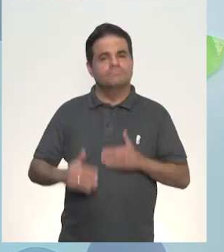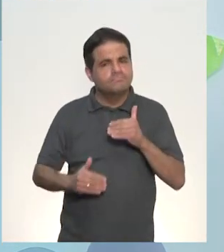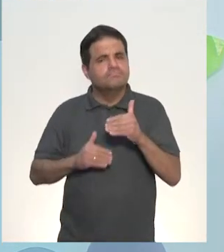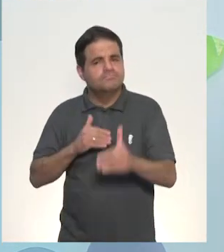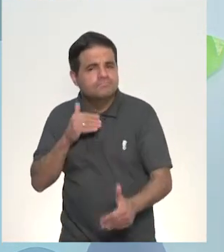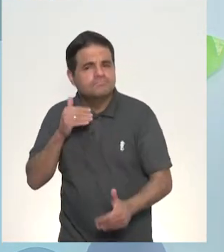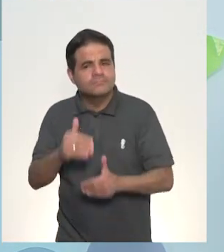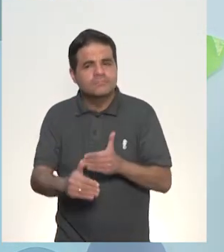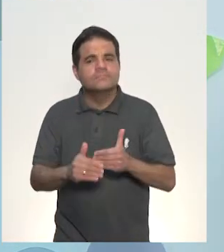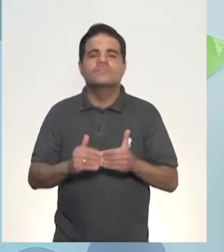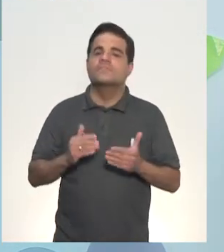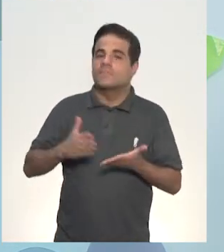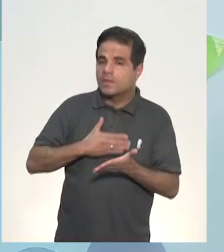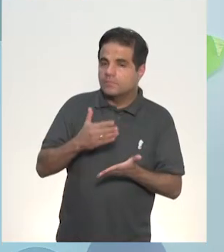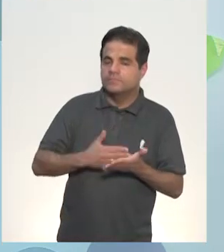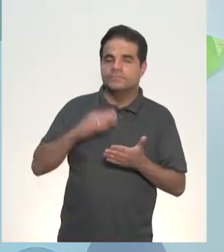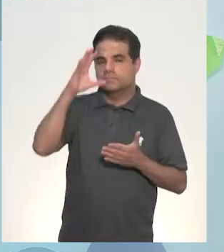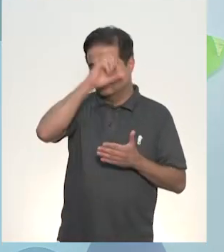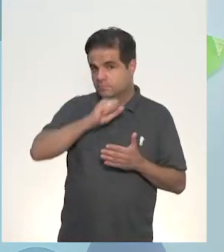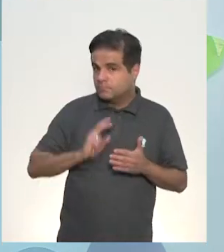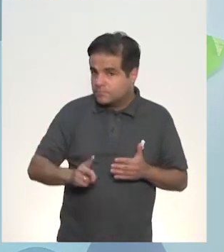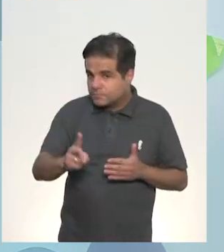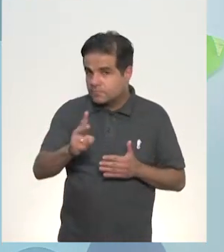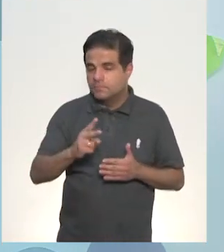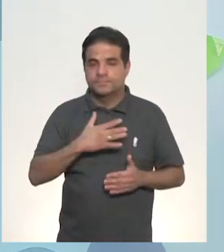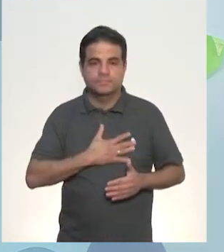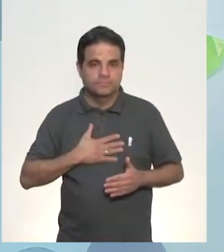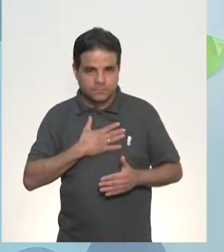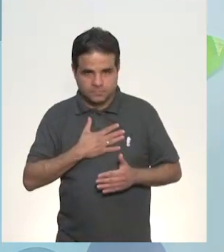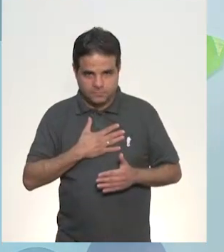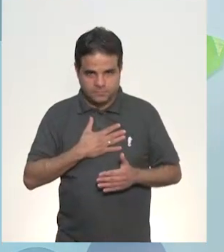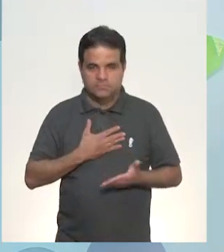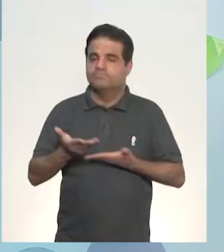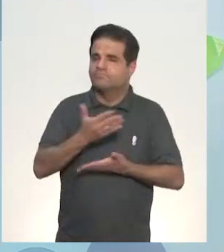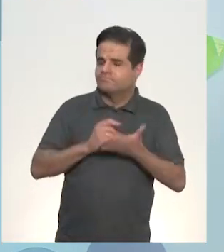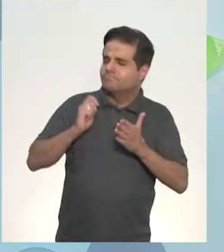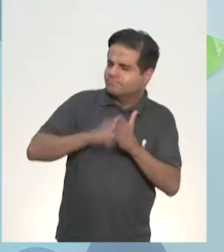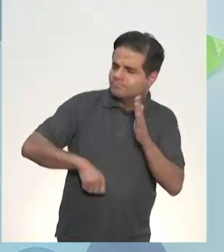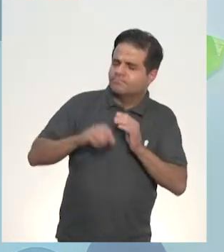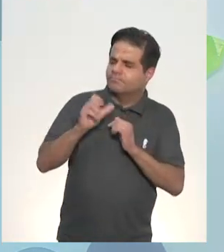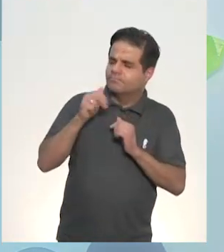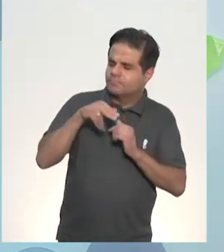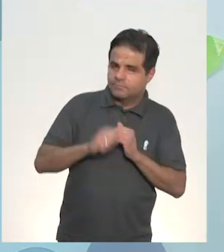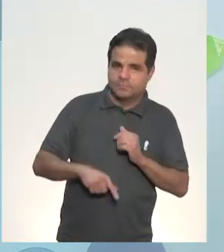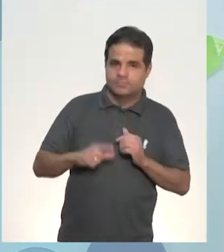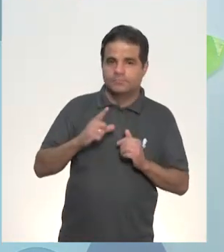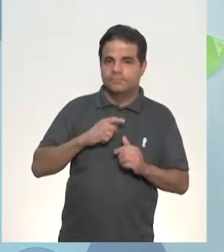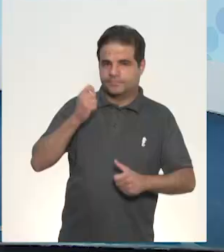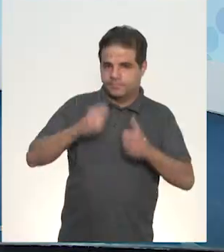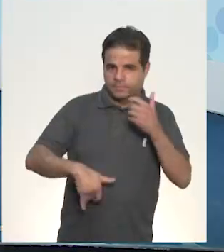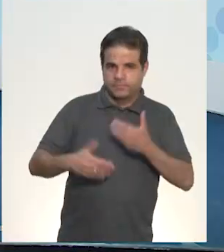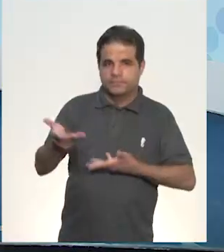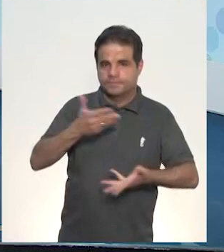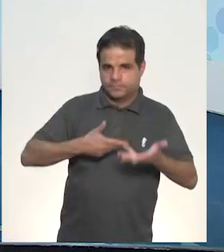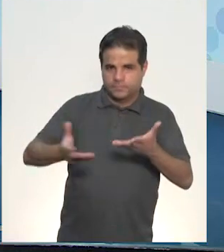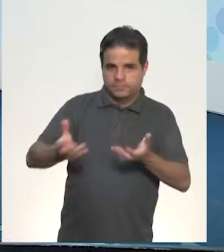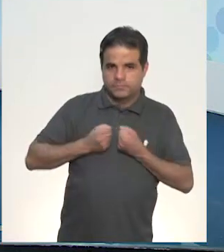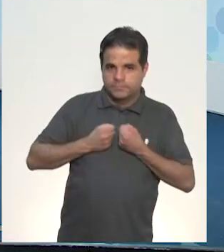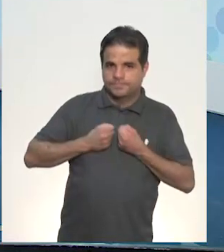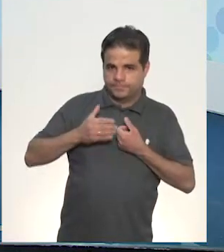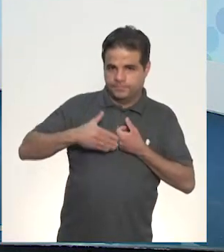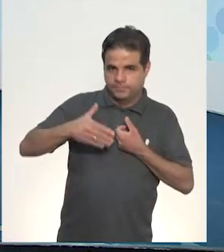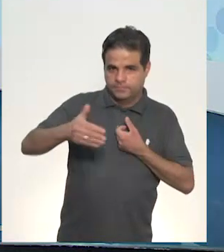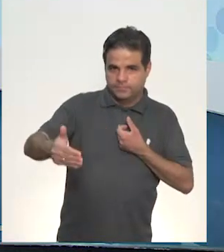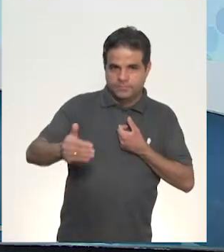avançando nesse caderno Aprender Sempre. Gostou? Curte, compartilha, se inscreve no canal, ativa as notificações para você receber as nossas Ele novidades.